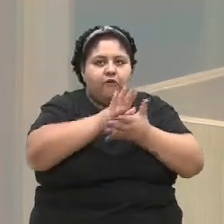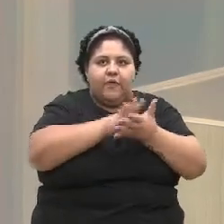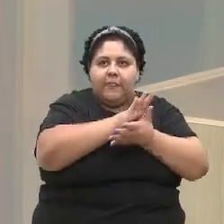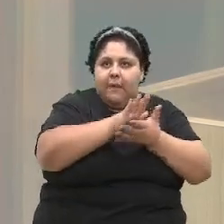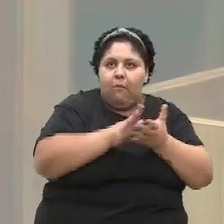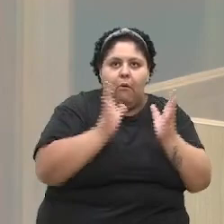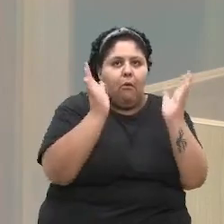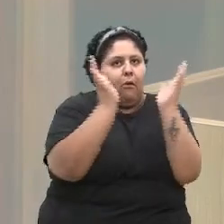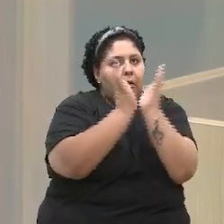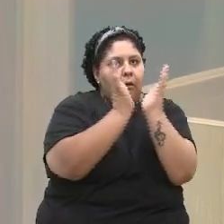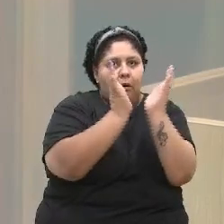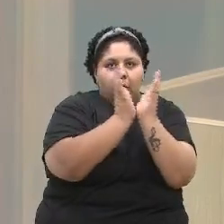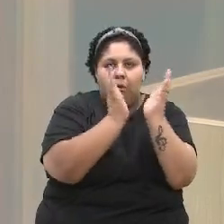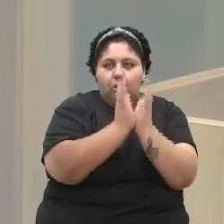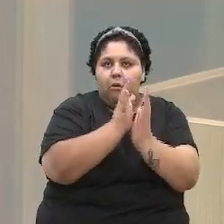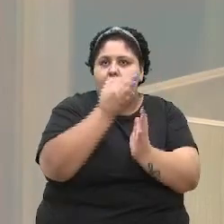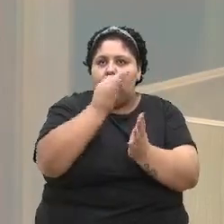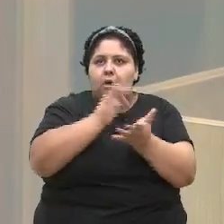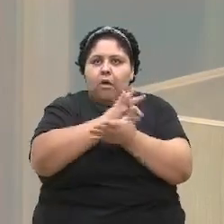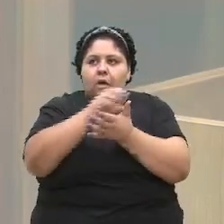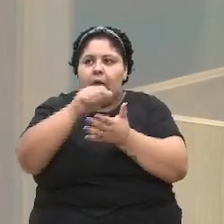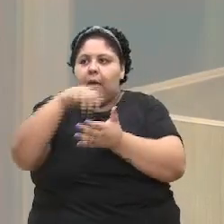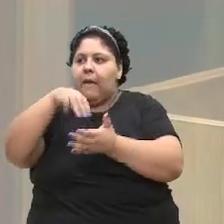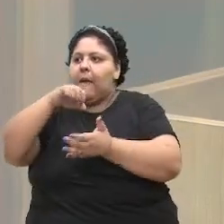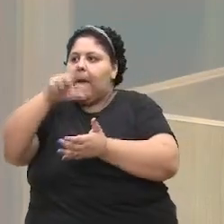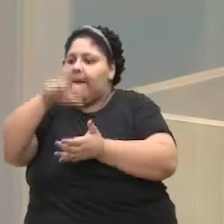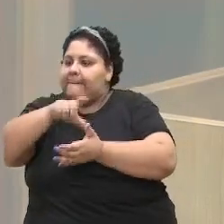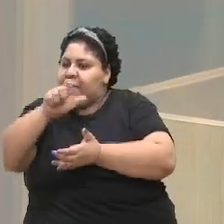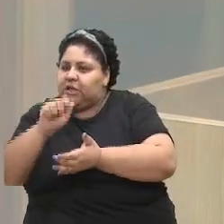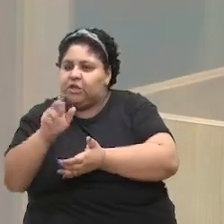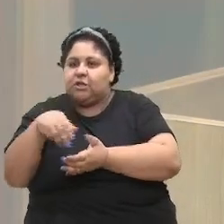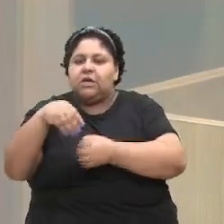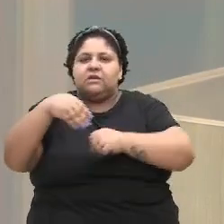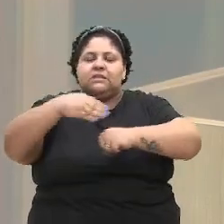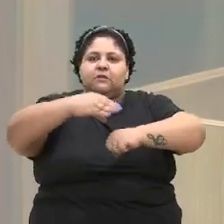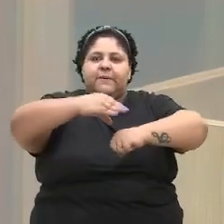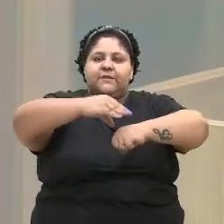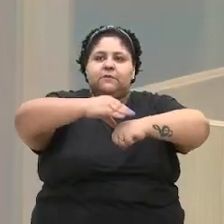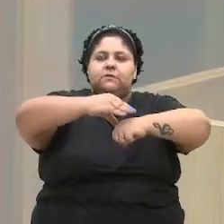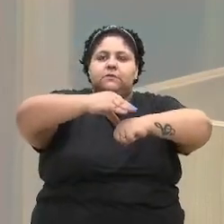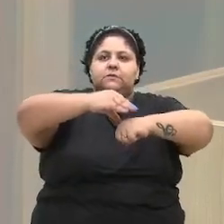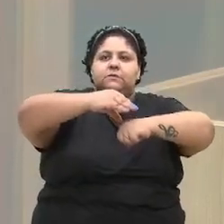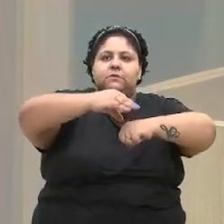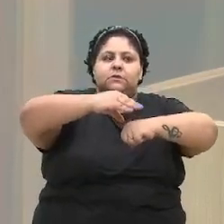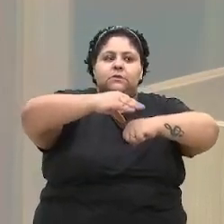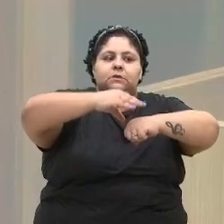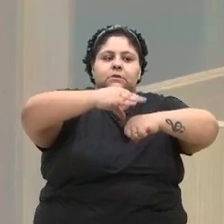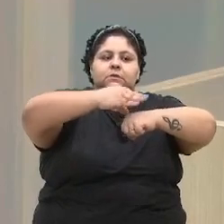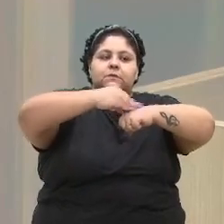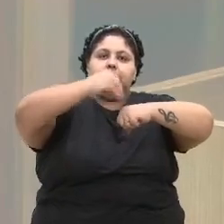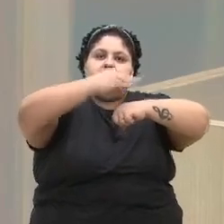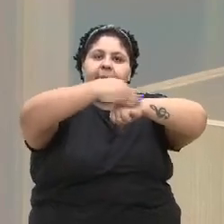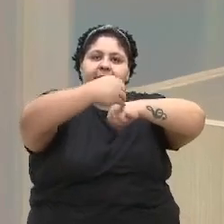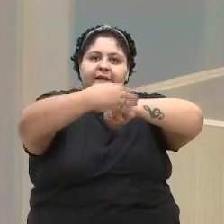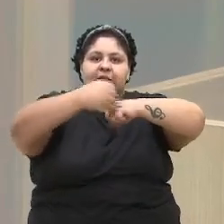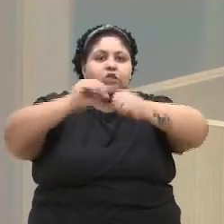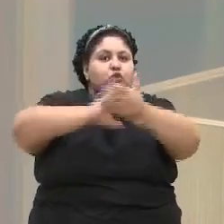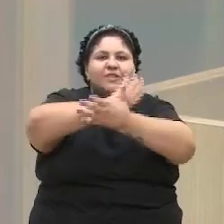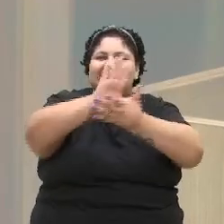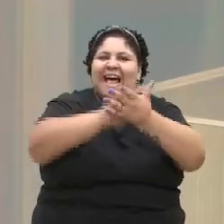não vai ter cve flor não vai ter ameixa não vai ter pêssego não vai ter nada não vai mais ter a